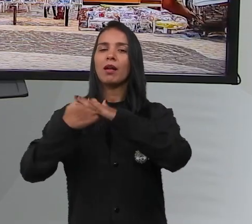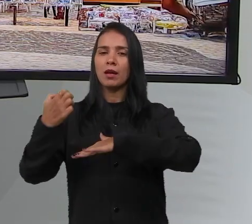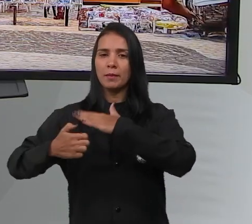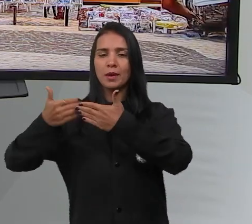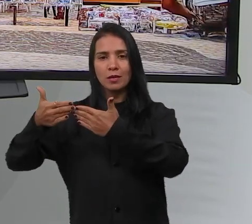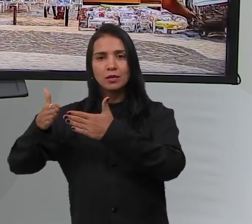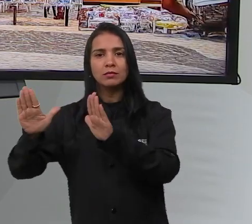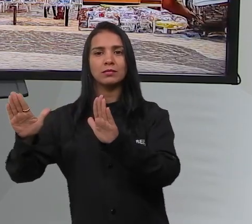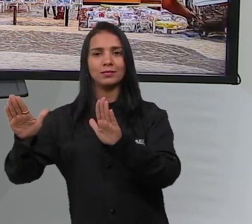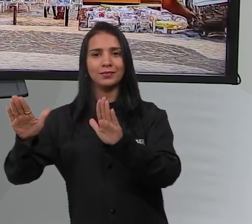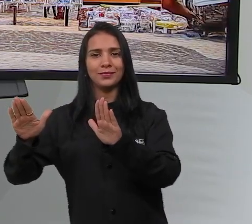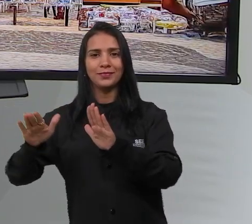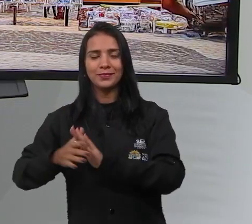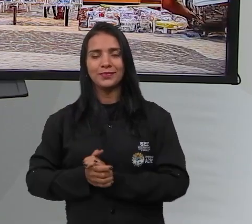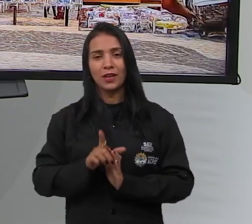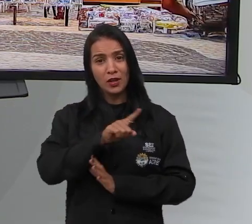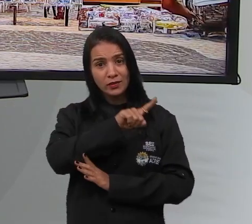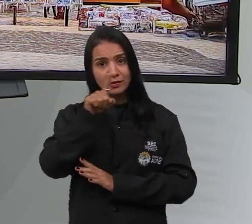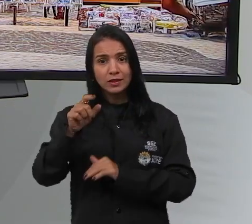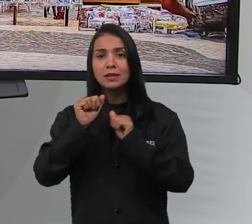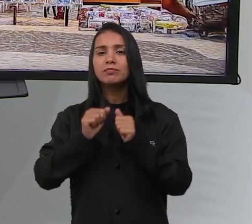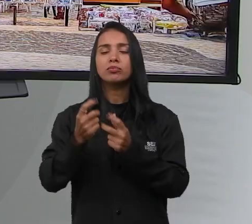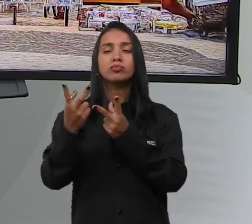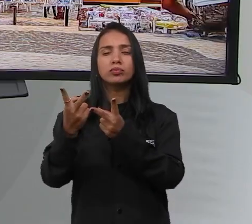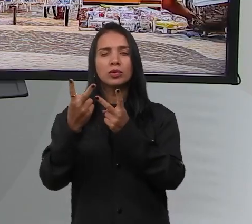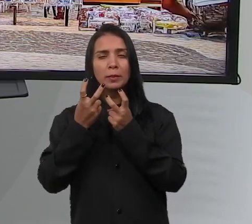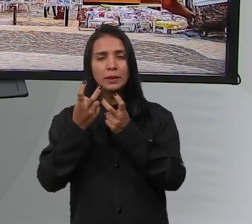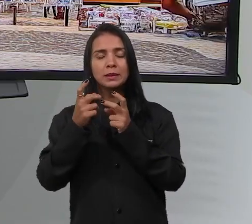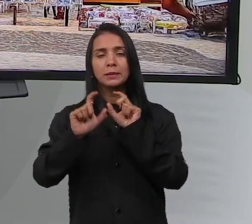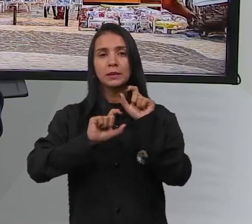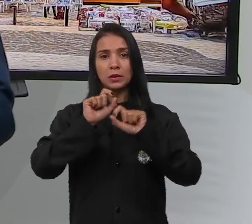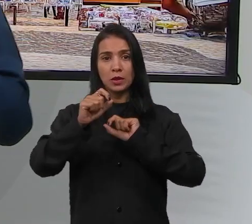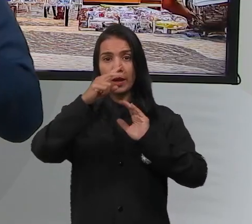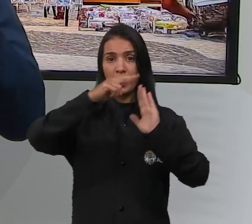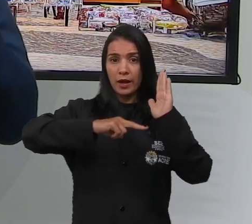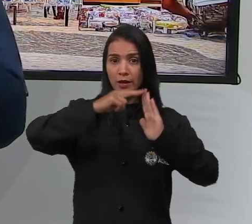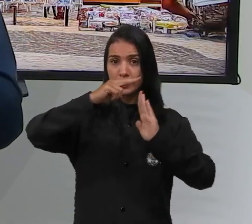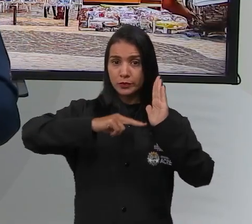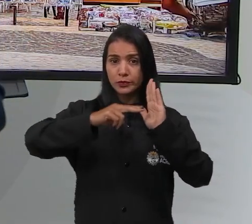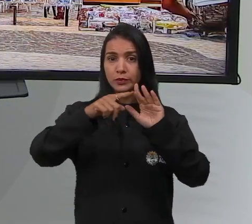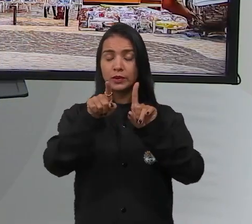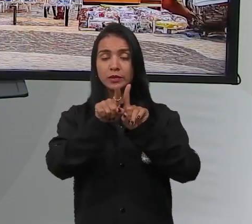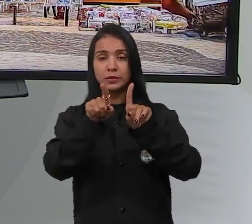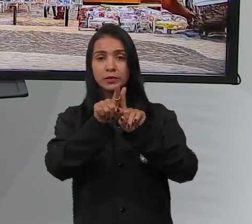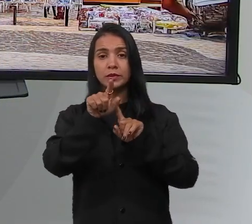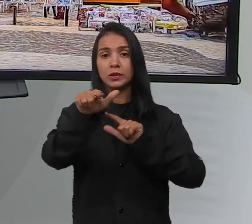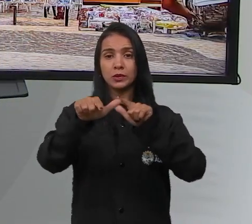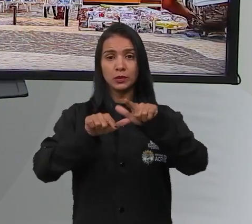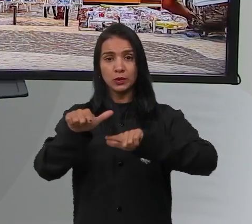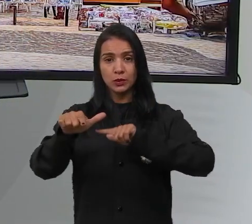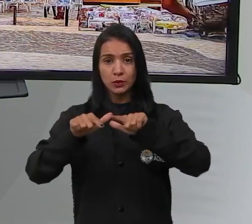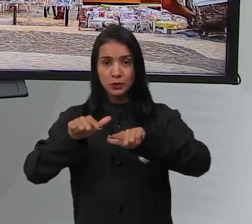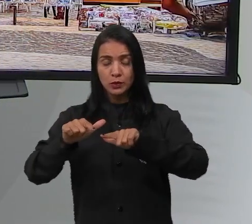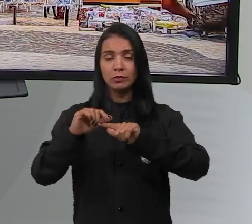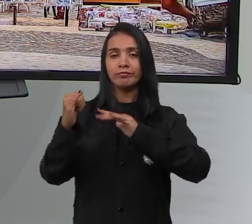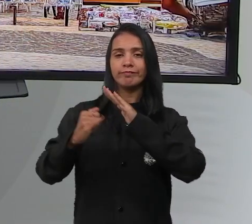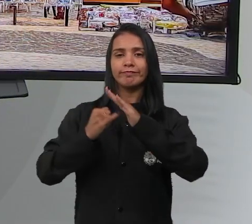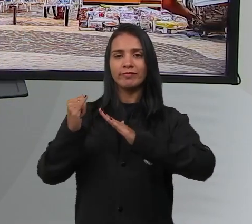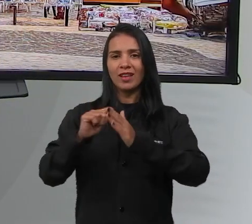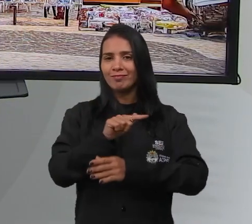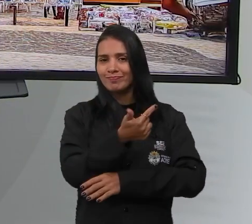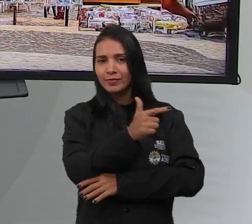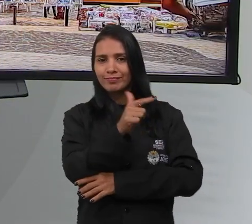disponho. Vocês puderam acompanhar, através da leitura, que o trabalho informal, ele não